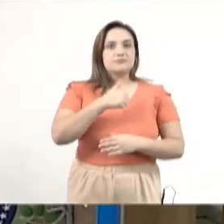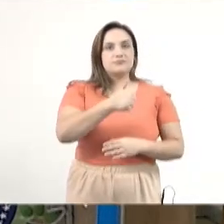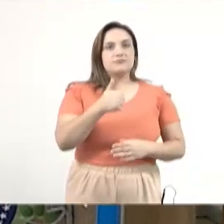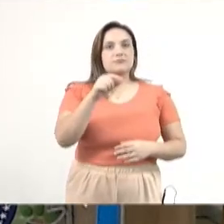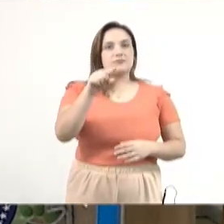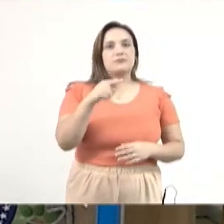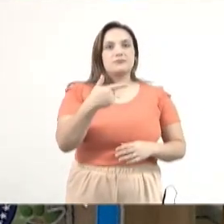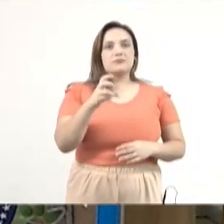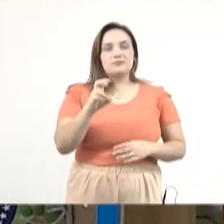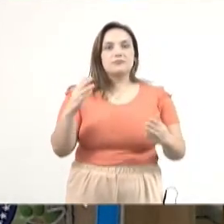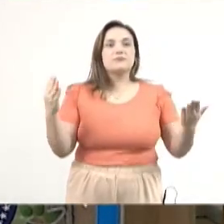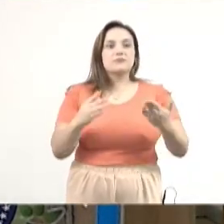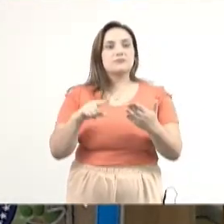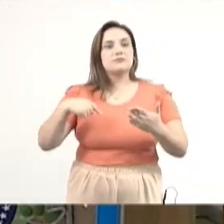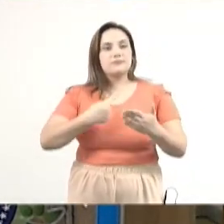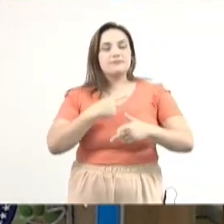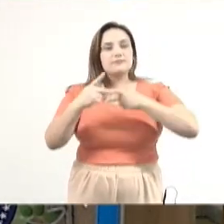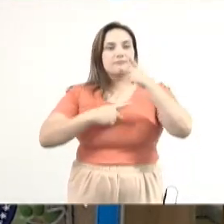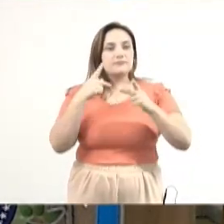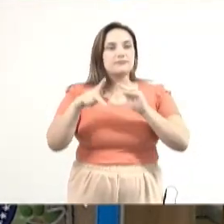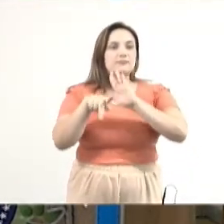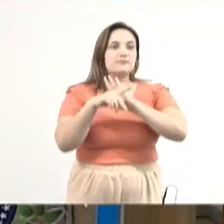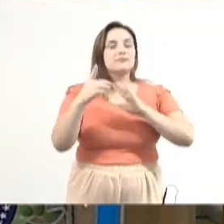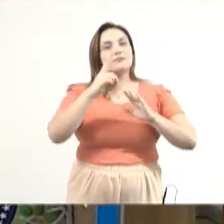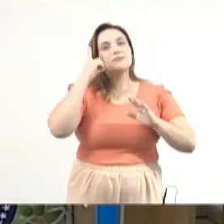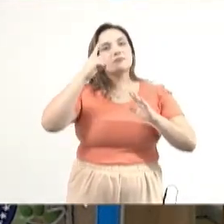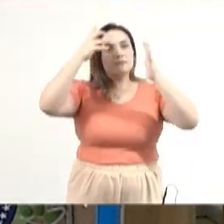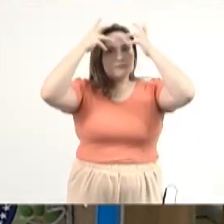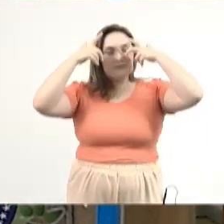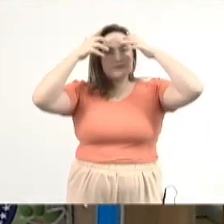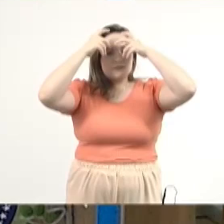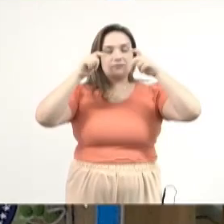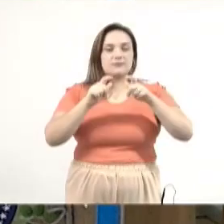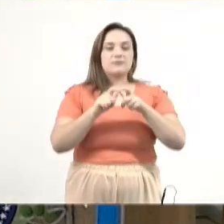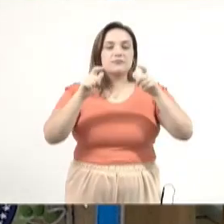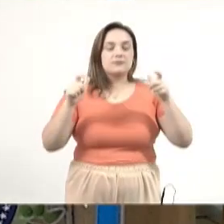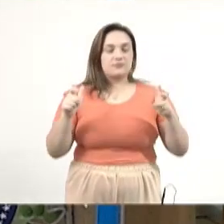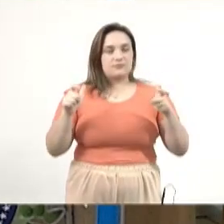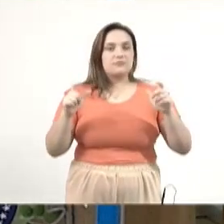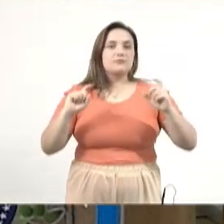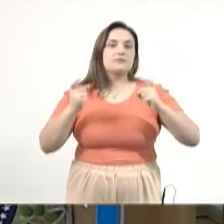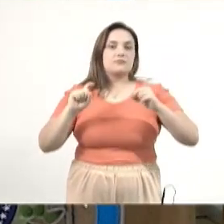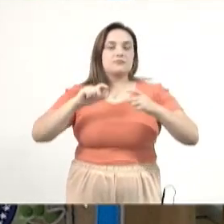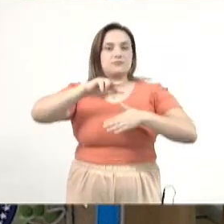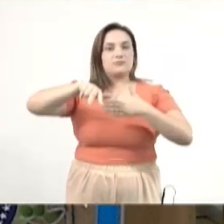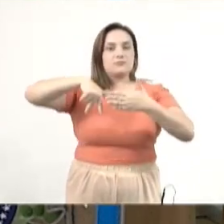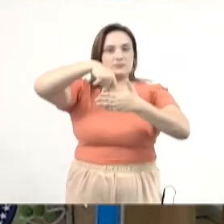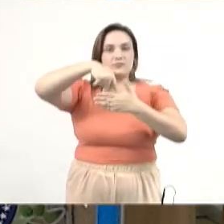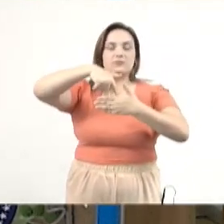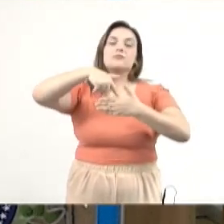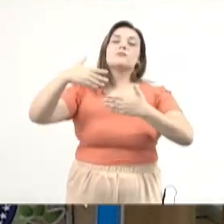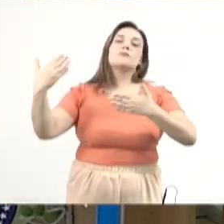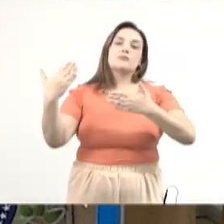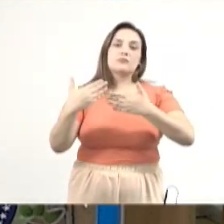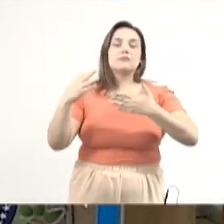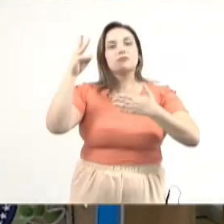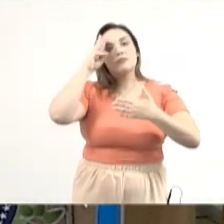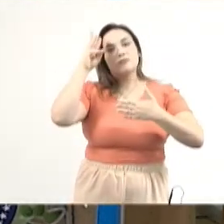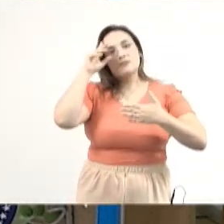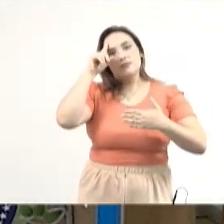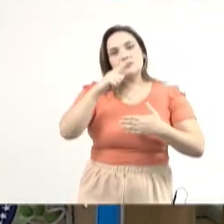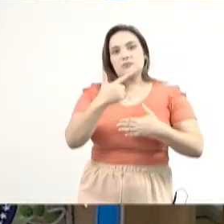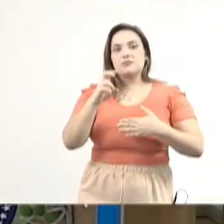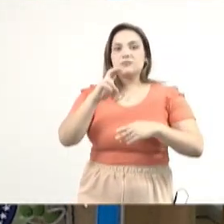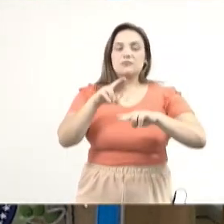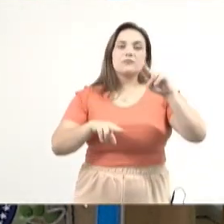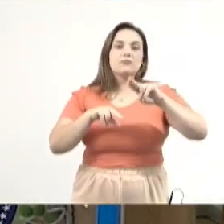11h25, agora sim a gente vai para a fala do deputado Paulo Duarte durante o grande expediente da sessão dessa terça-feira, 25